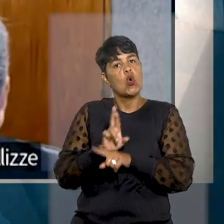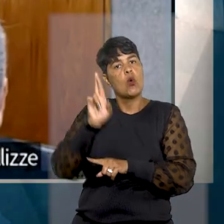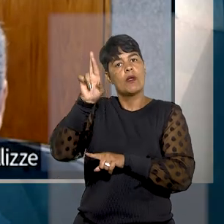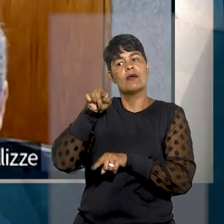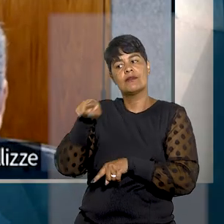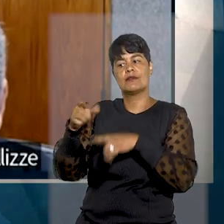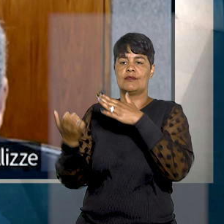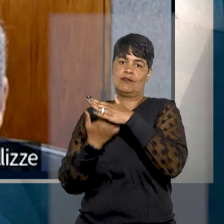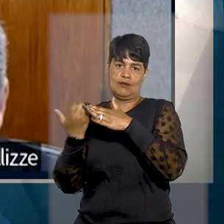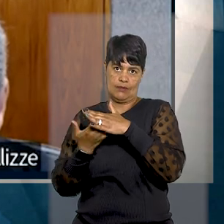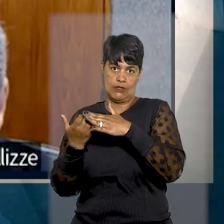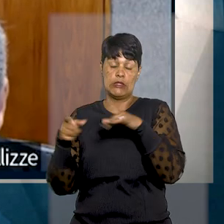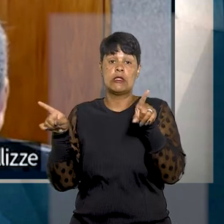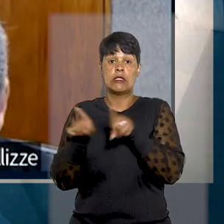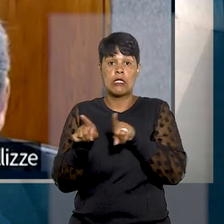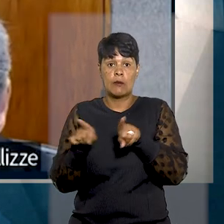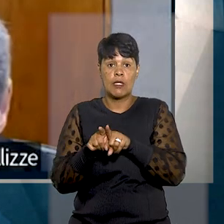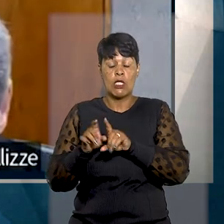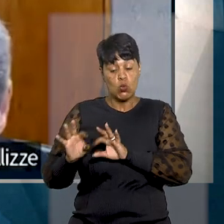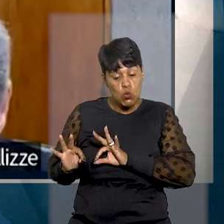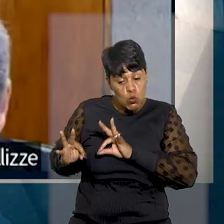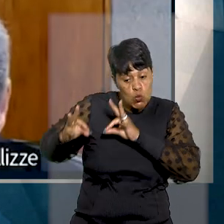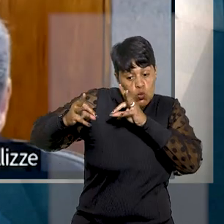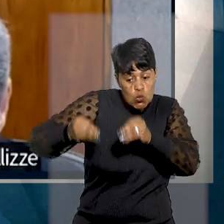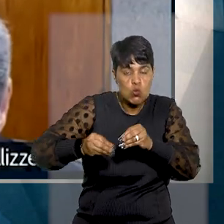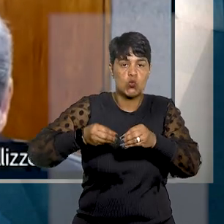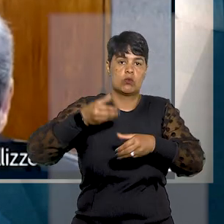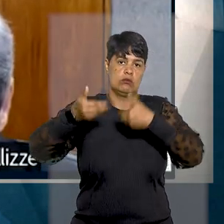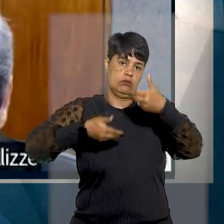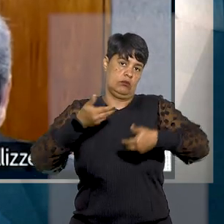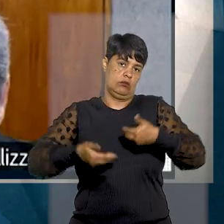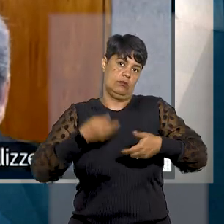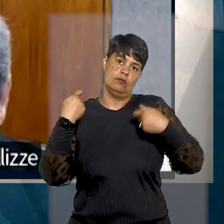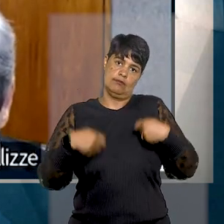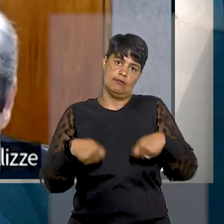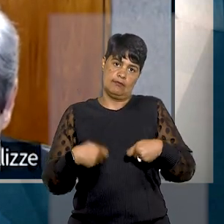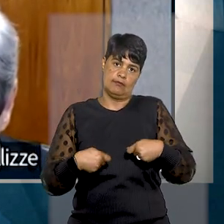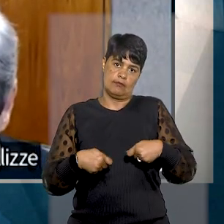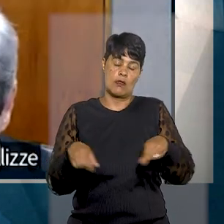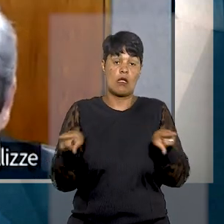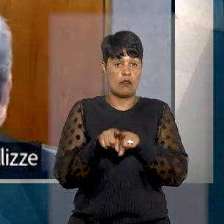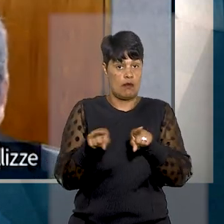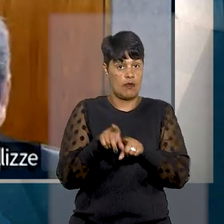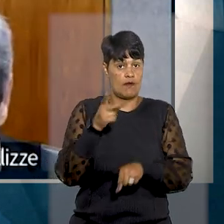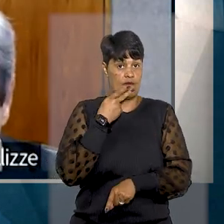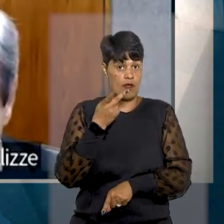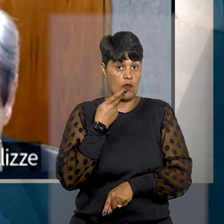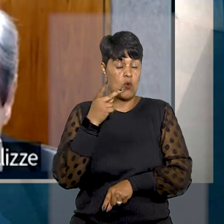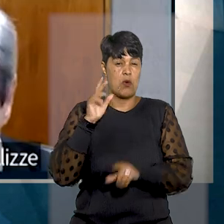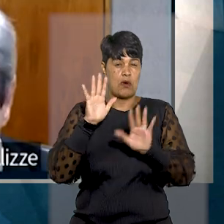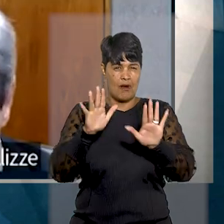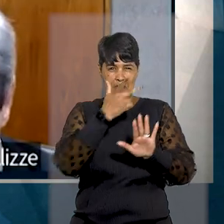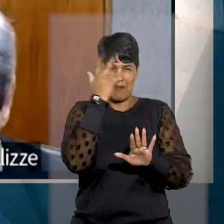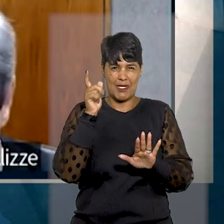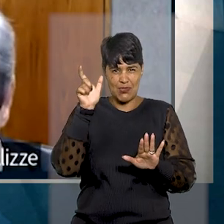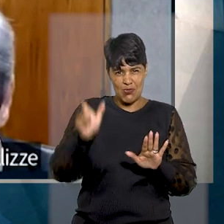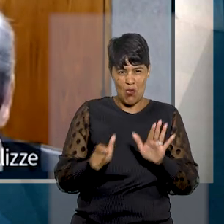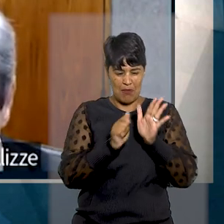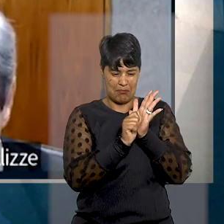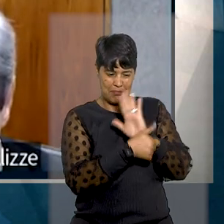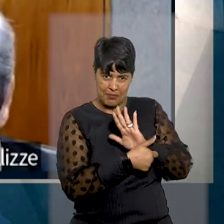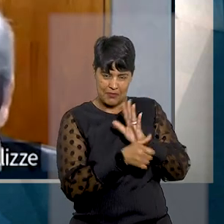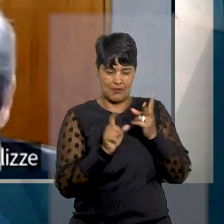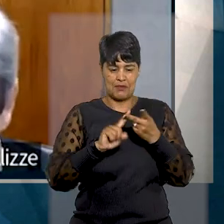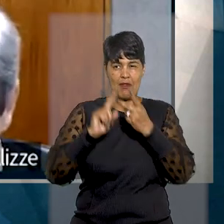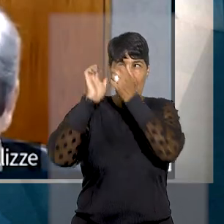por consequência de favorecer o tratamento integral e ilimitado a ministra destacou ainda que o fato de a síndrome de Down